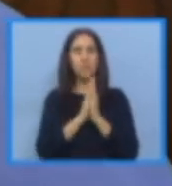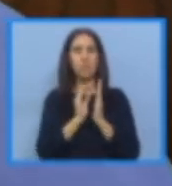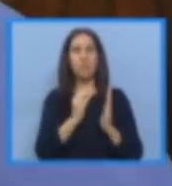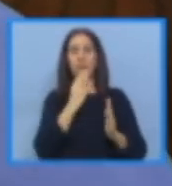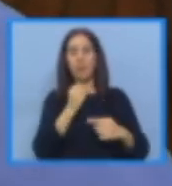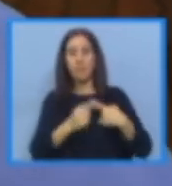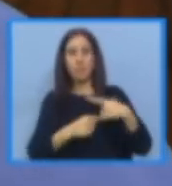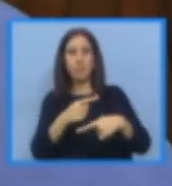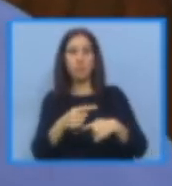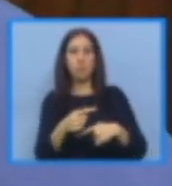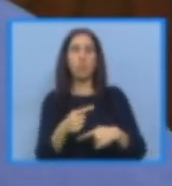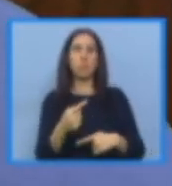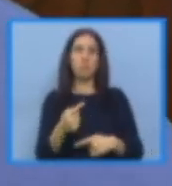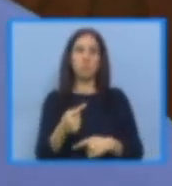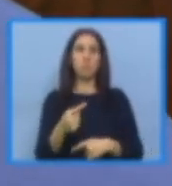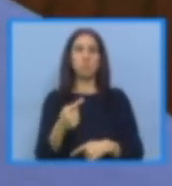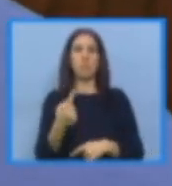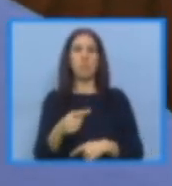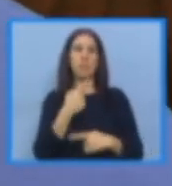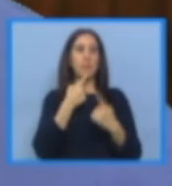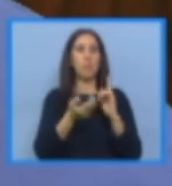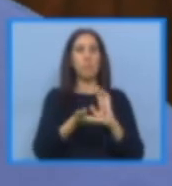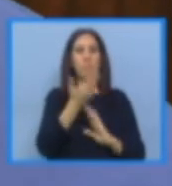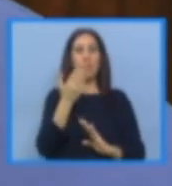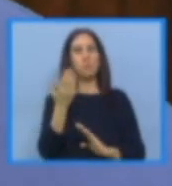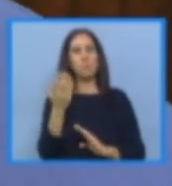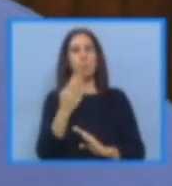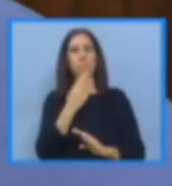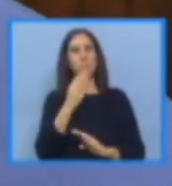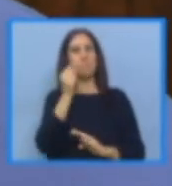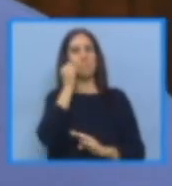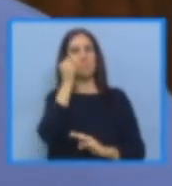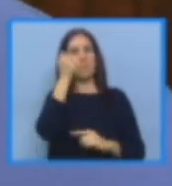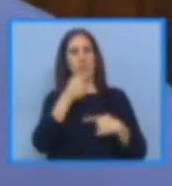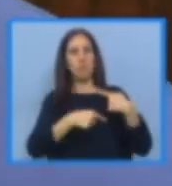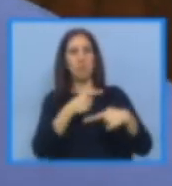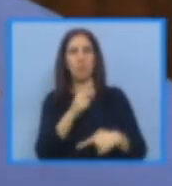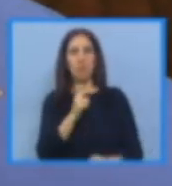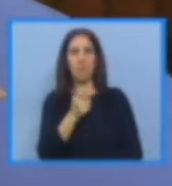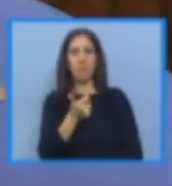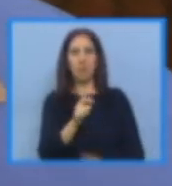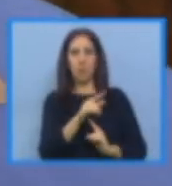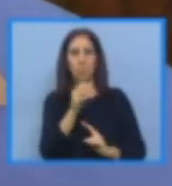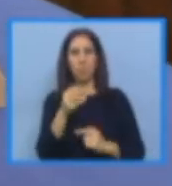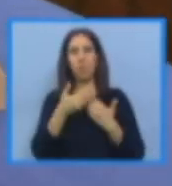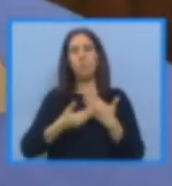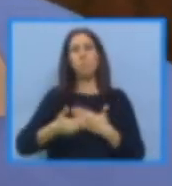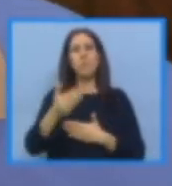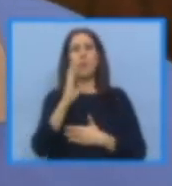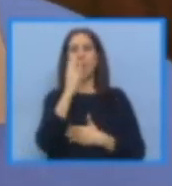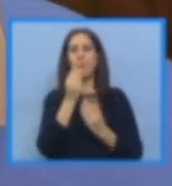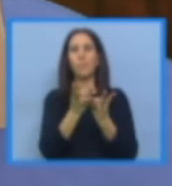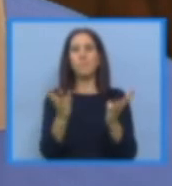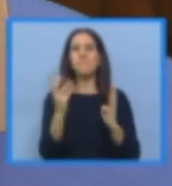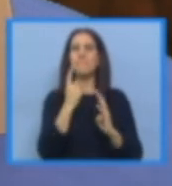abraâmicas, já temos também mais pontos também de diálogo com o próprio Patriarca Abraão. E a partir daí, pronto, os alunos vão